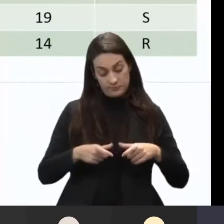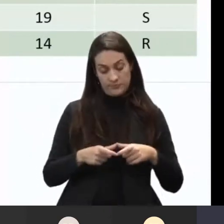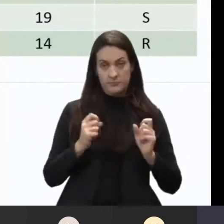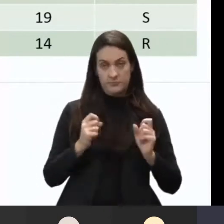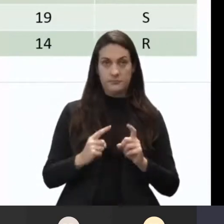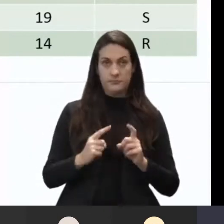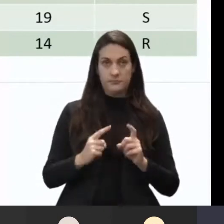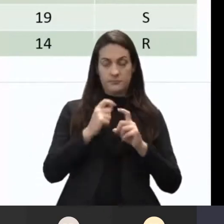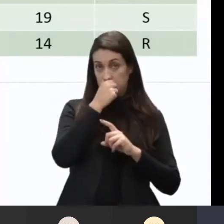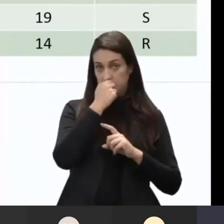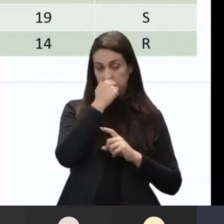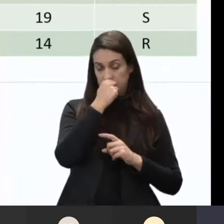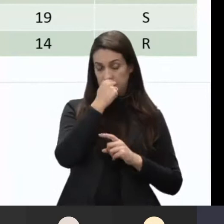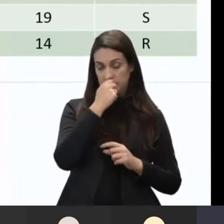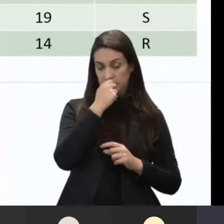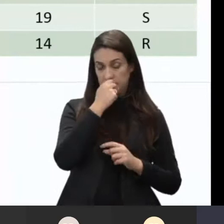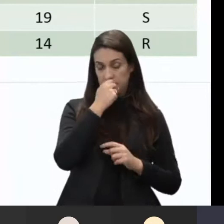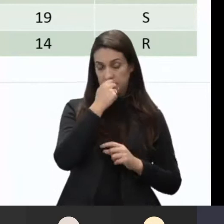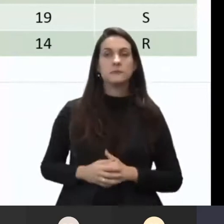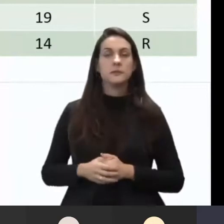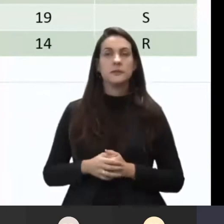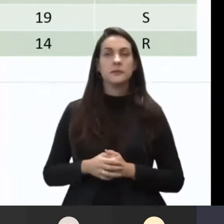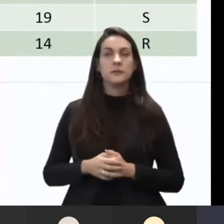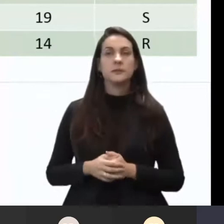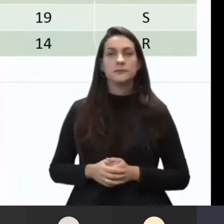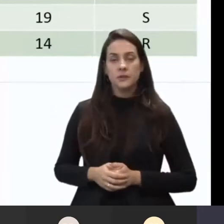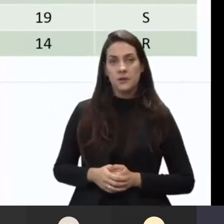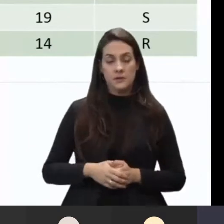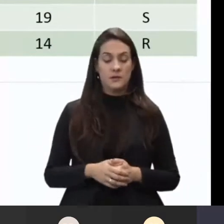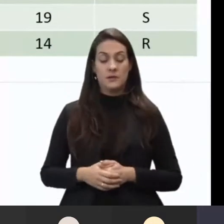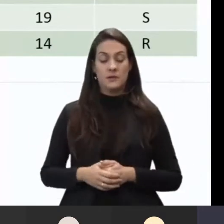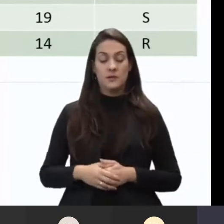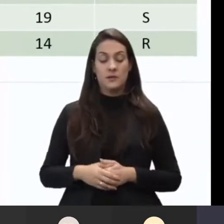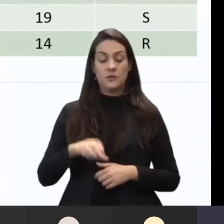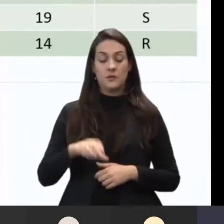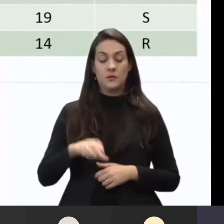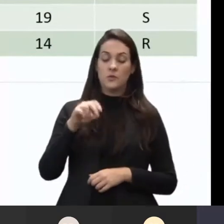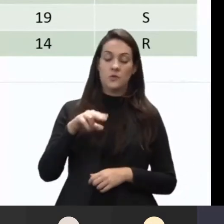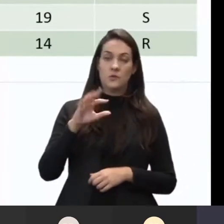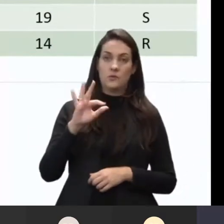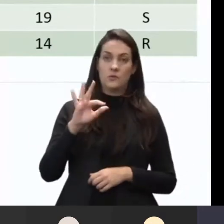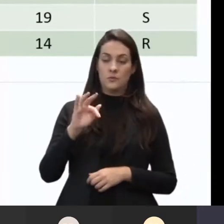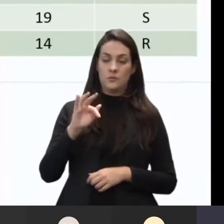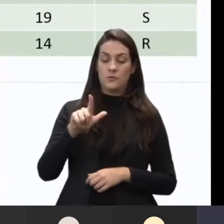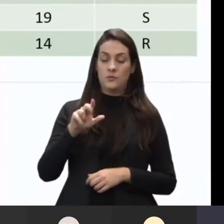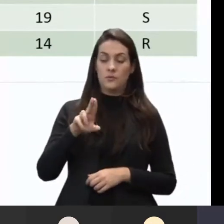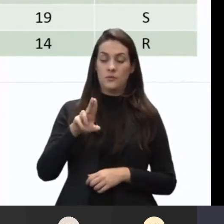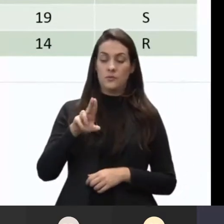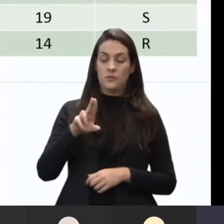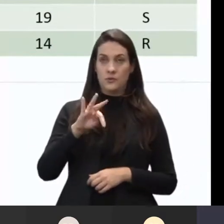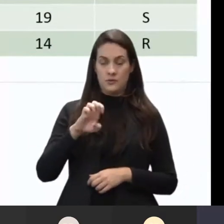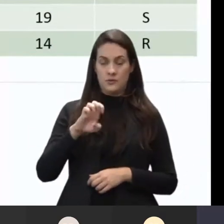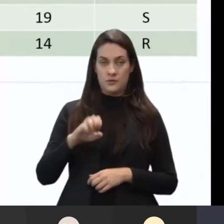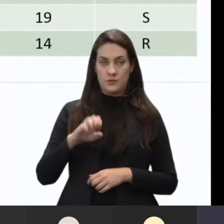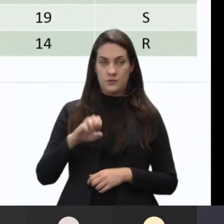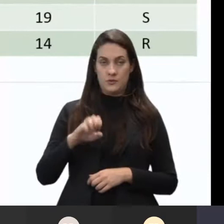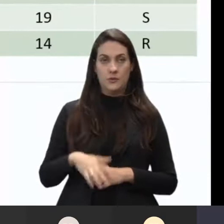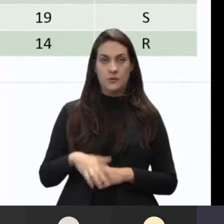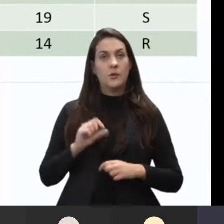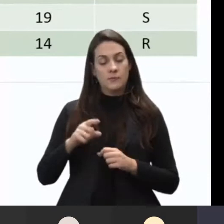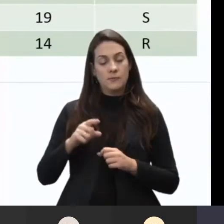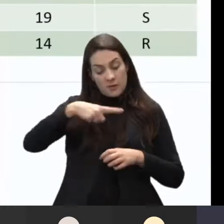bacteriano ele foi confluente. O que é um crescimento confluente? É aquele crescimento que cresce aí por toda a extensão